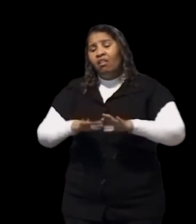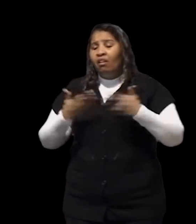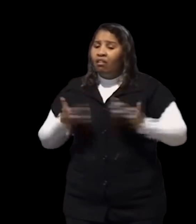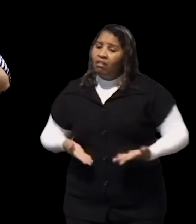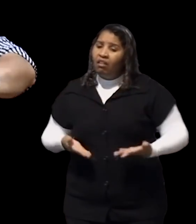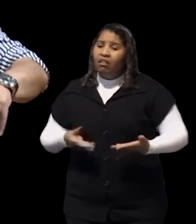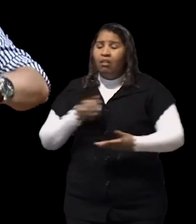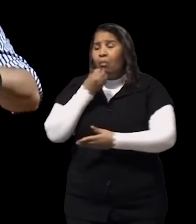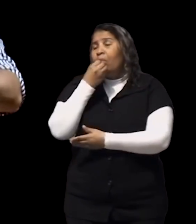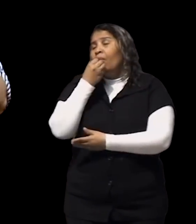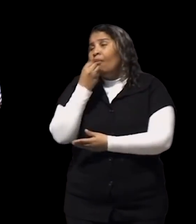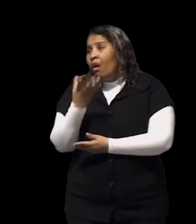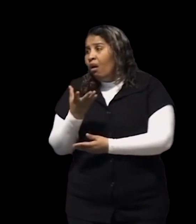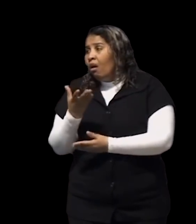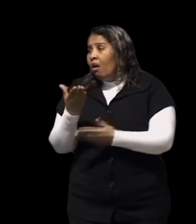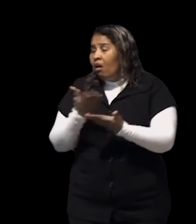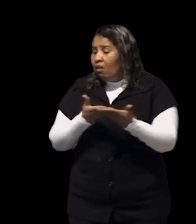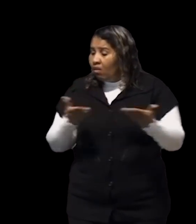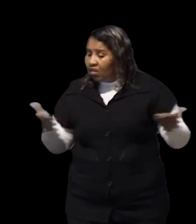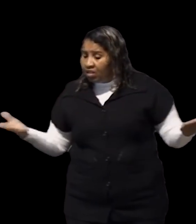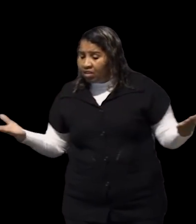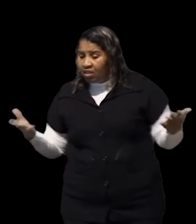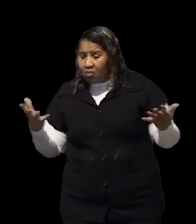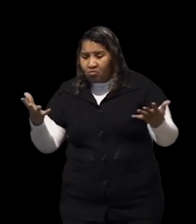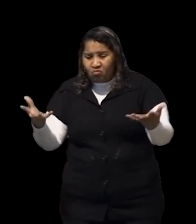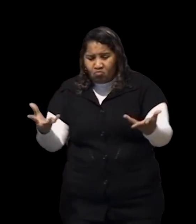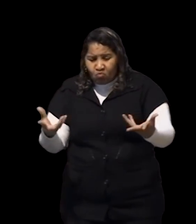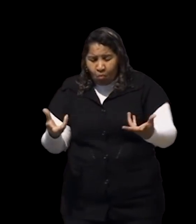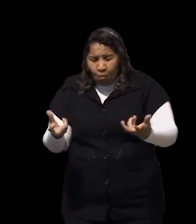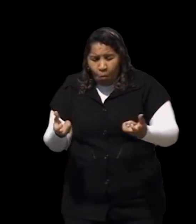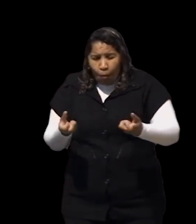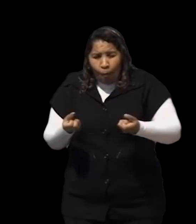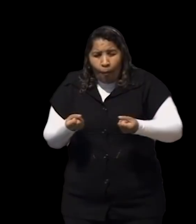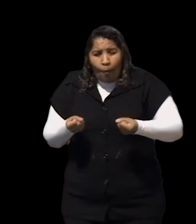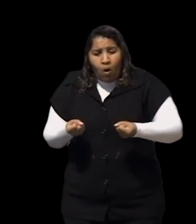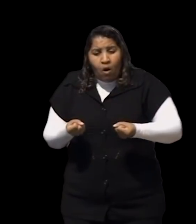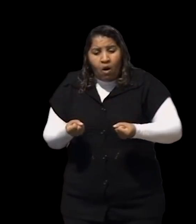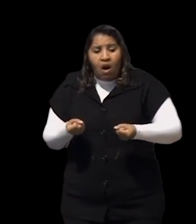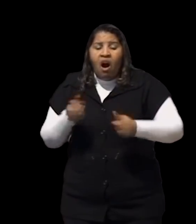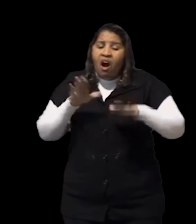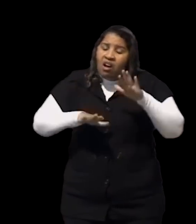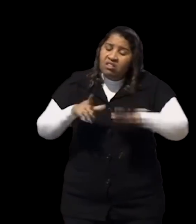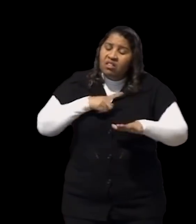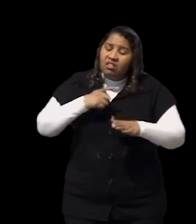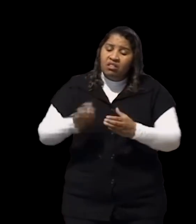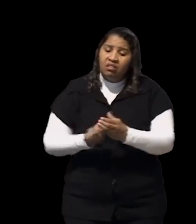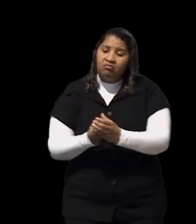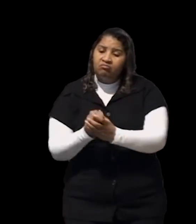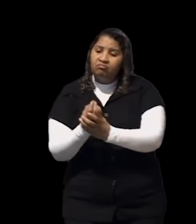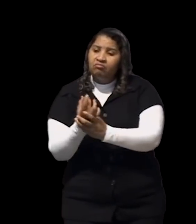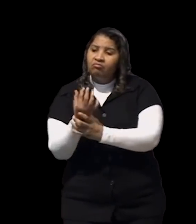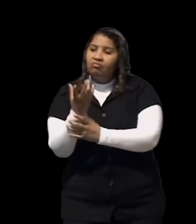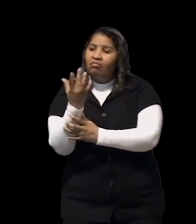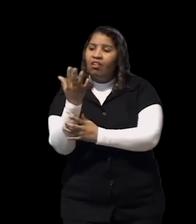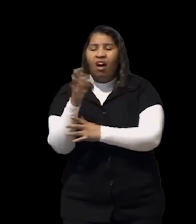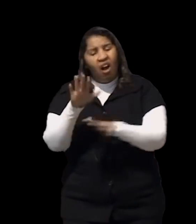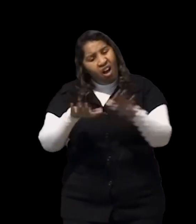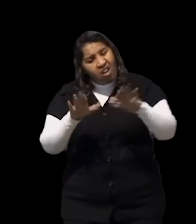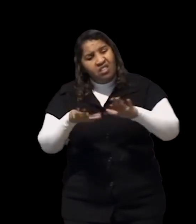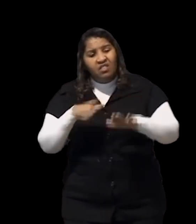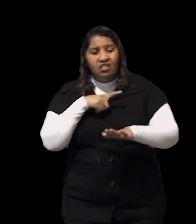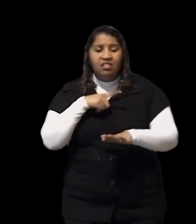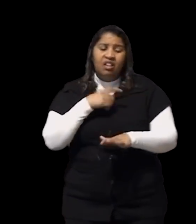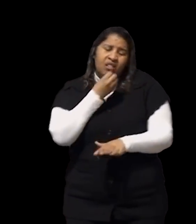aqui esse pedaço de deserto Olha que então de vez em quando nós até umas plantinhas a gente que se